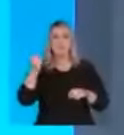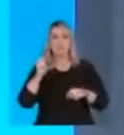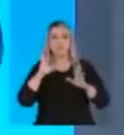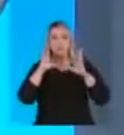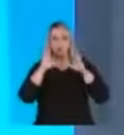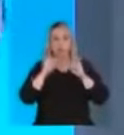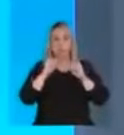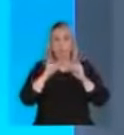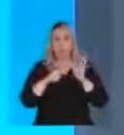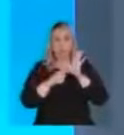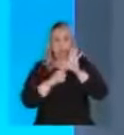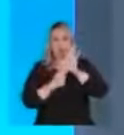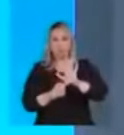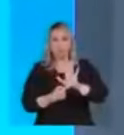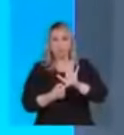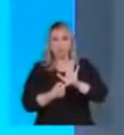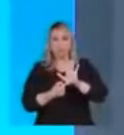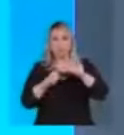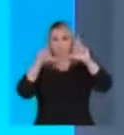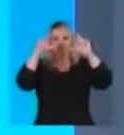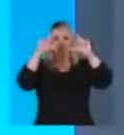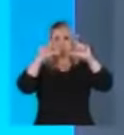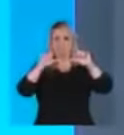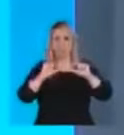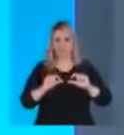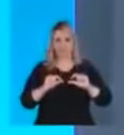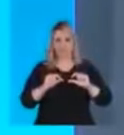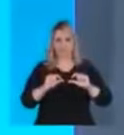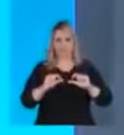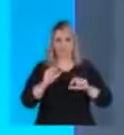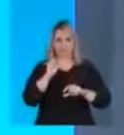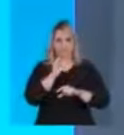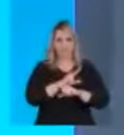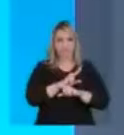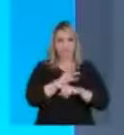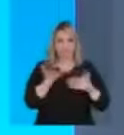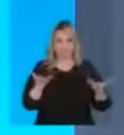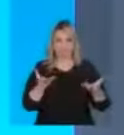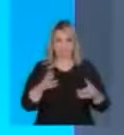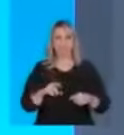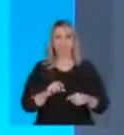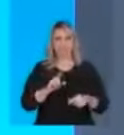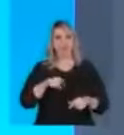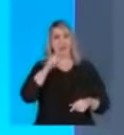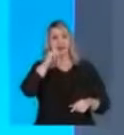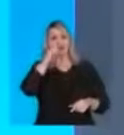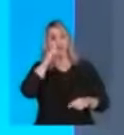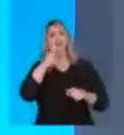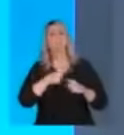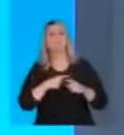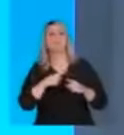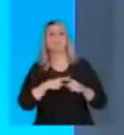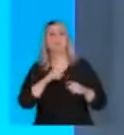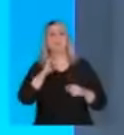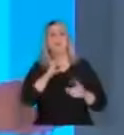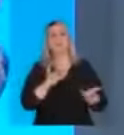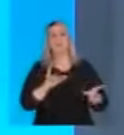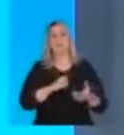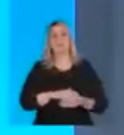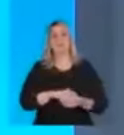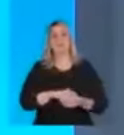apontam para uma descapitalização da Previdência da cidade e isso é muito grave Porque ilegalmente